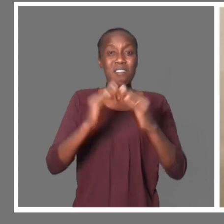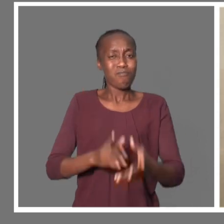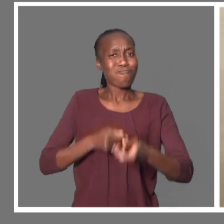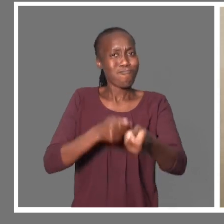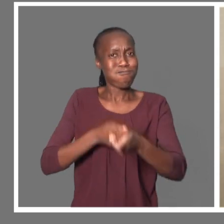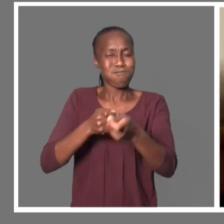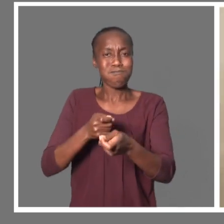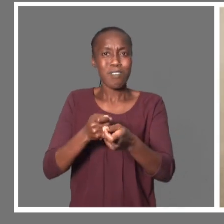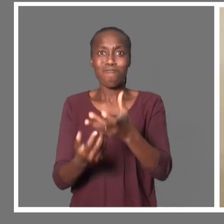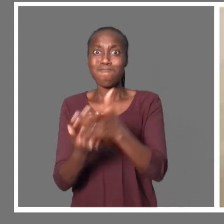capir à volta de casa. Obrigado.